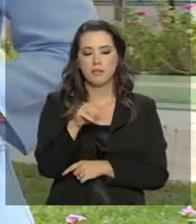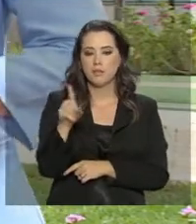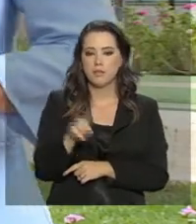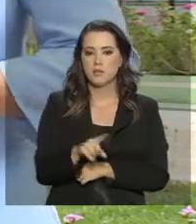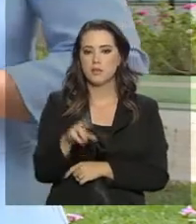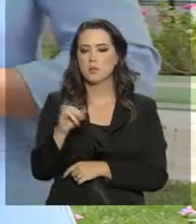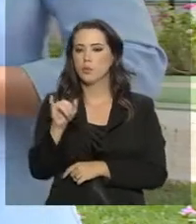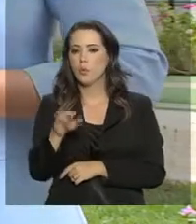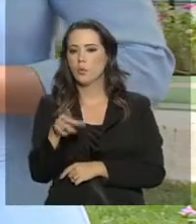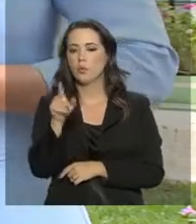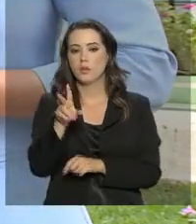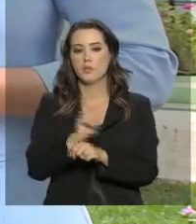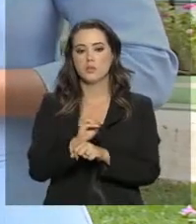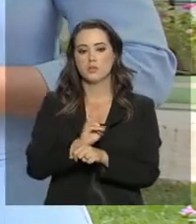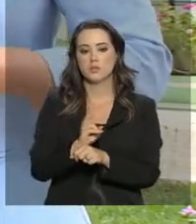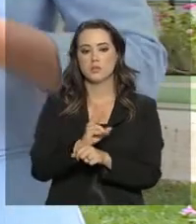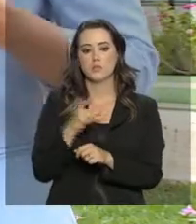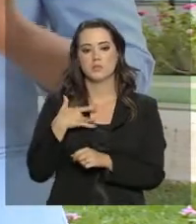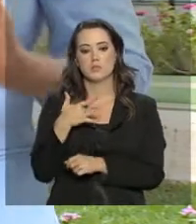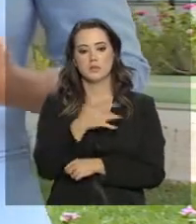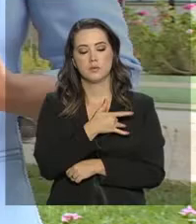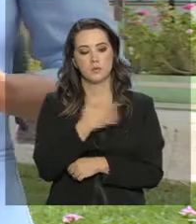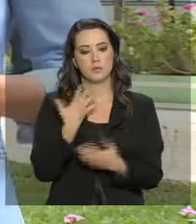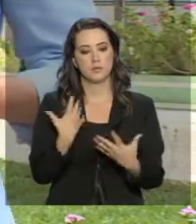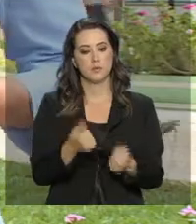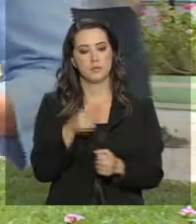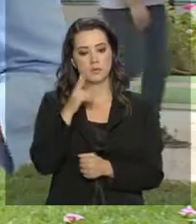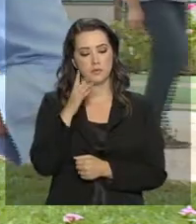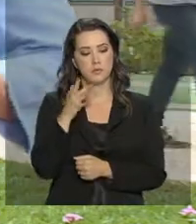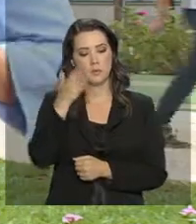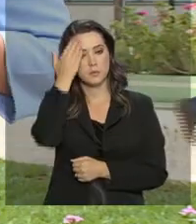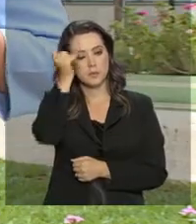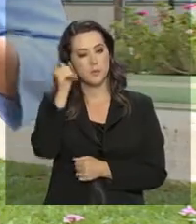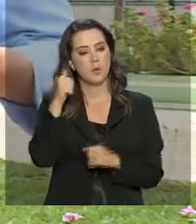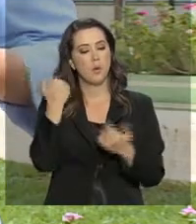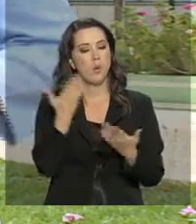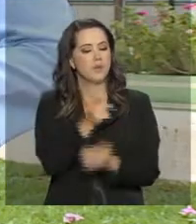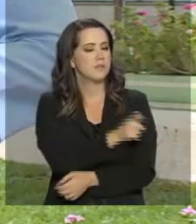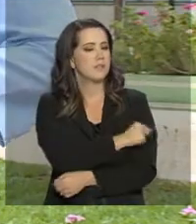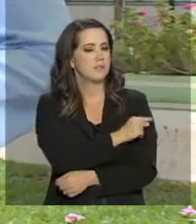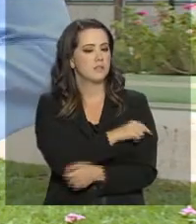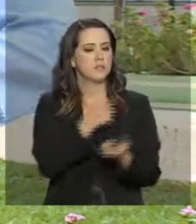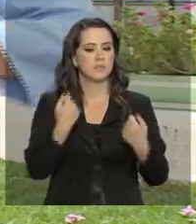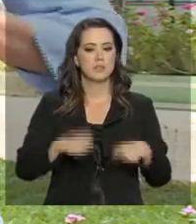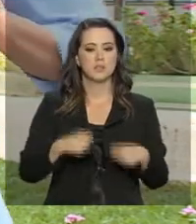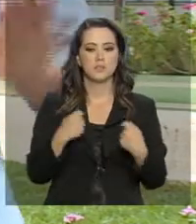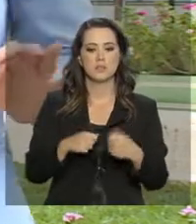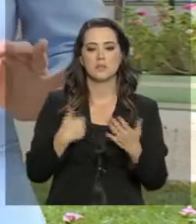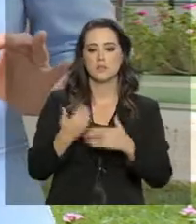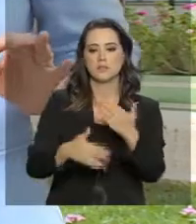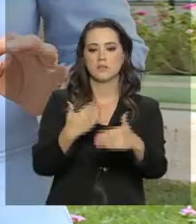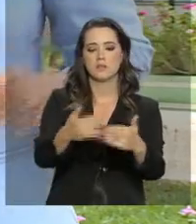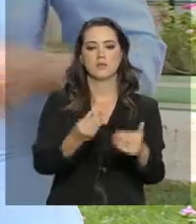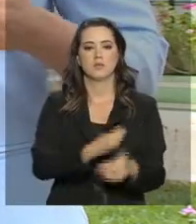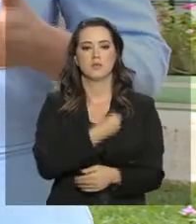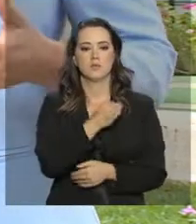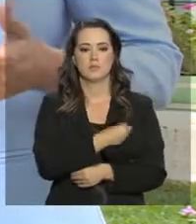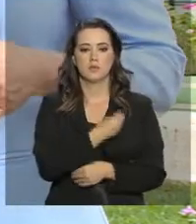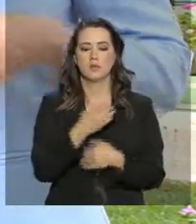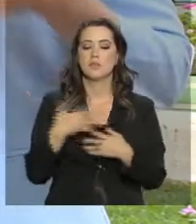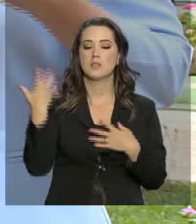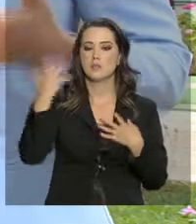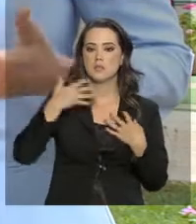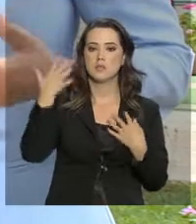do distrito federal a gente vai saber quais são as vacinas que a gente deve tomar ao longo da nossa vida e